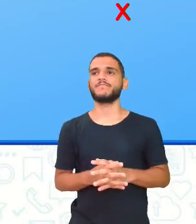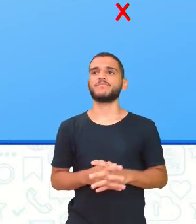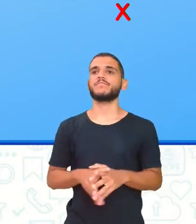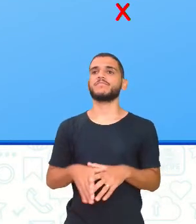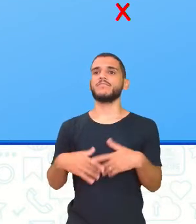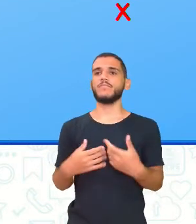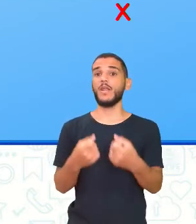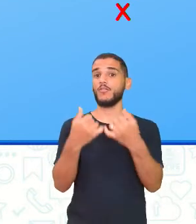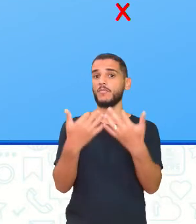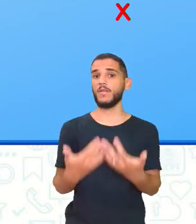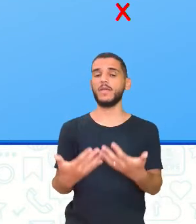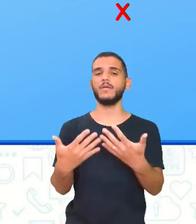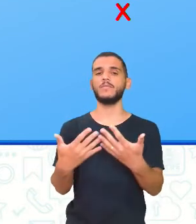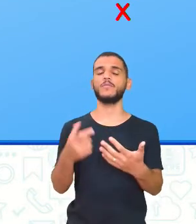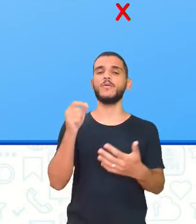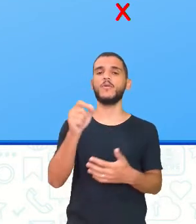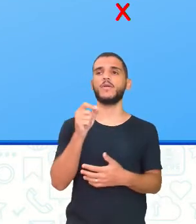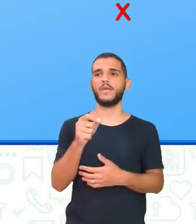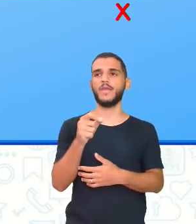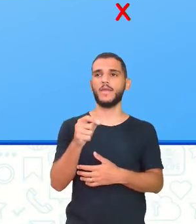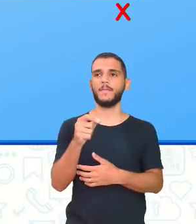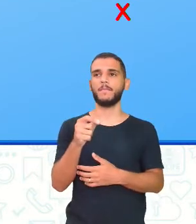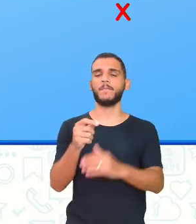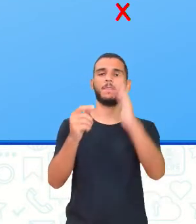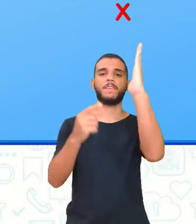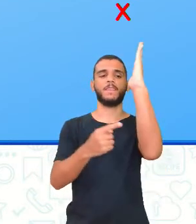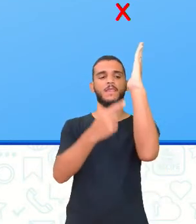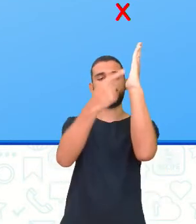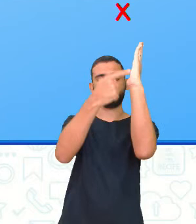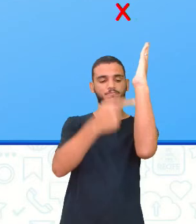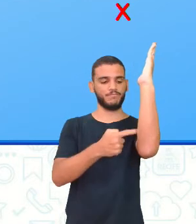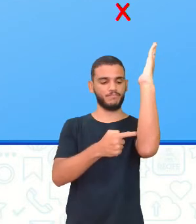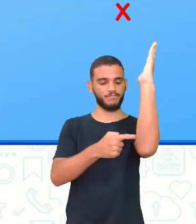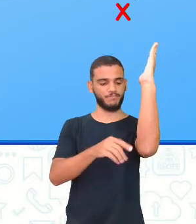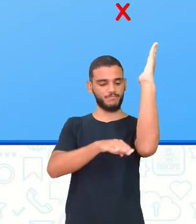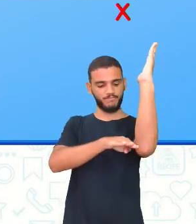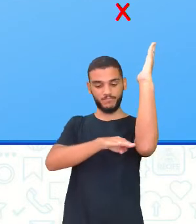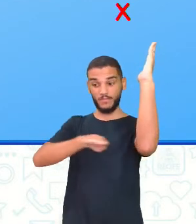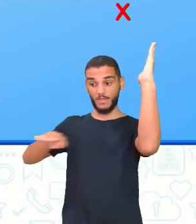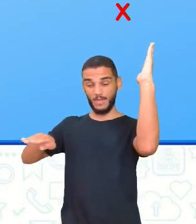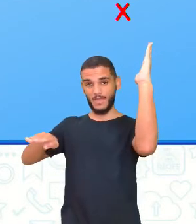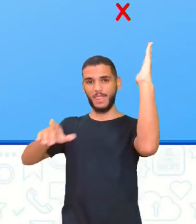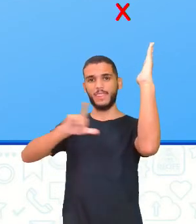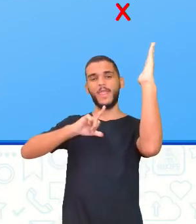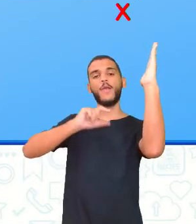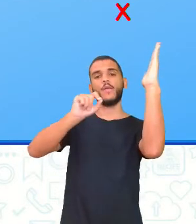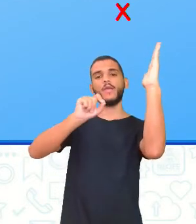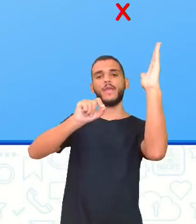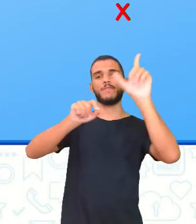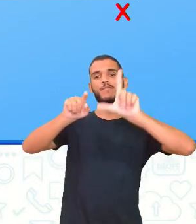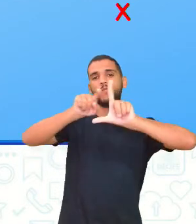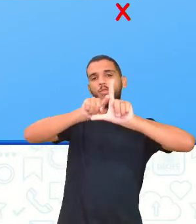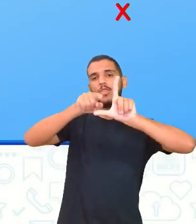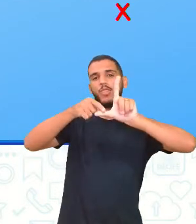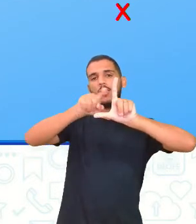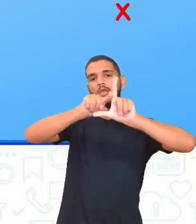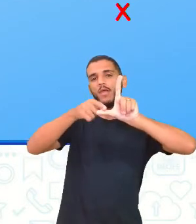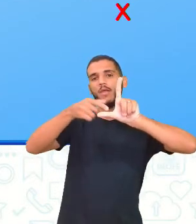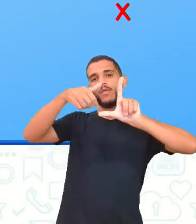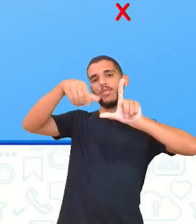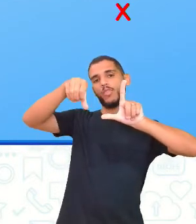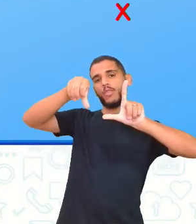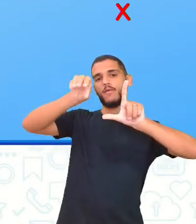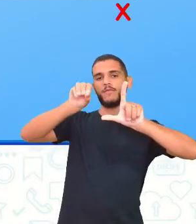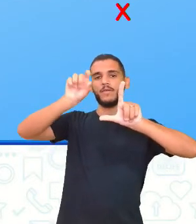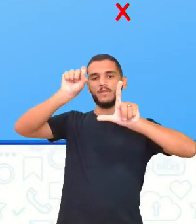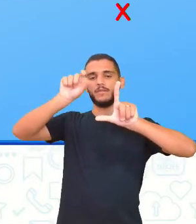retas perpendiculares. Eu disse que os eixos formam 90 graus, né? Eu disse que eram perpendiculares, ou